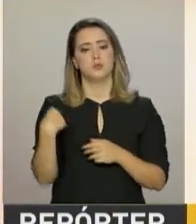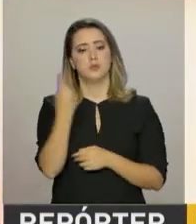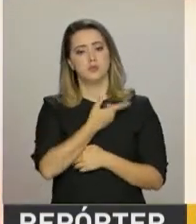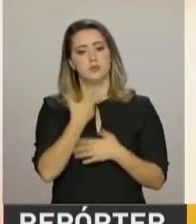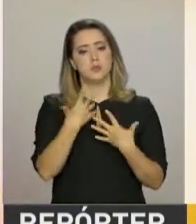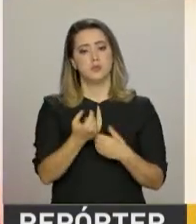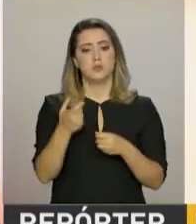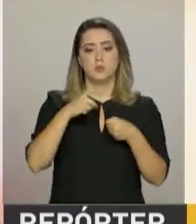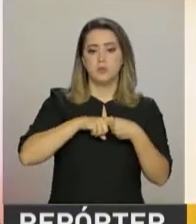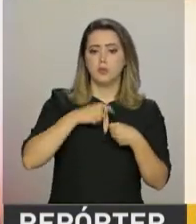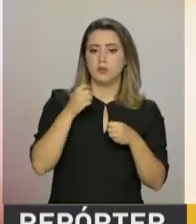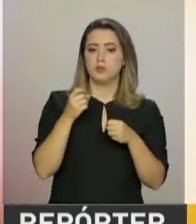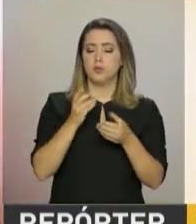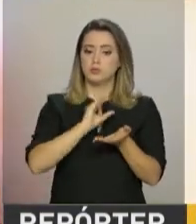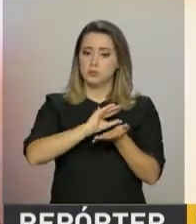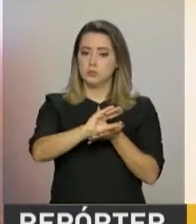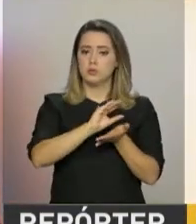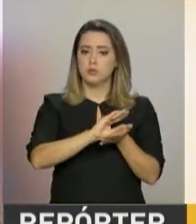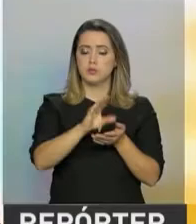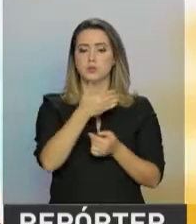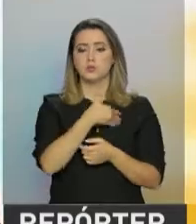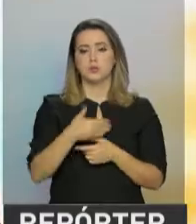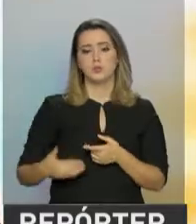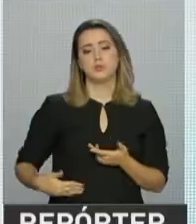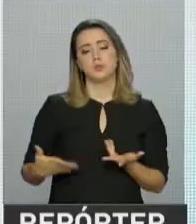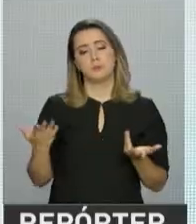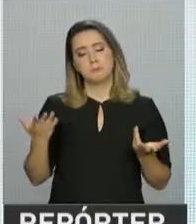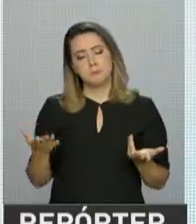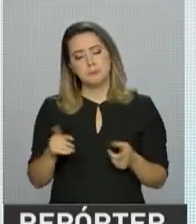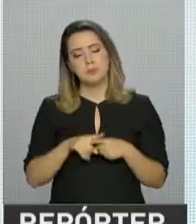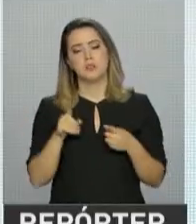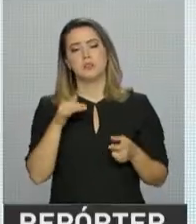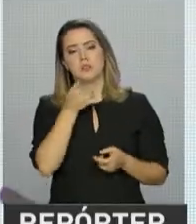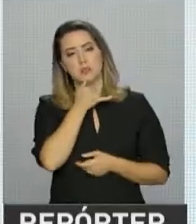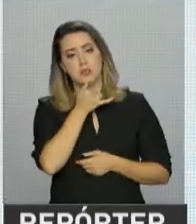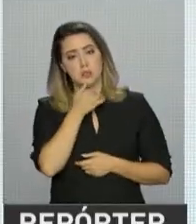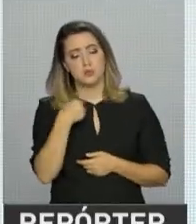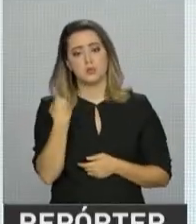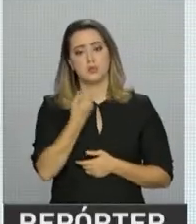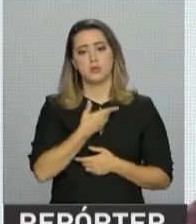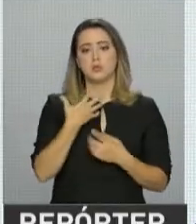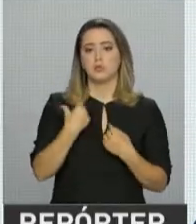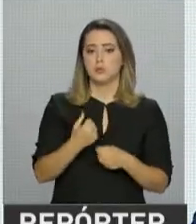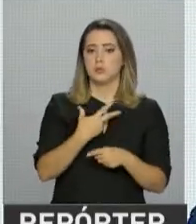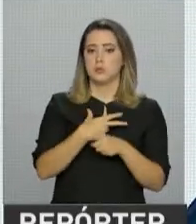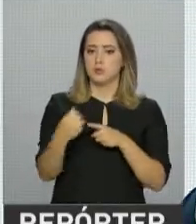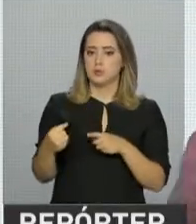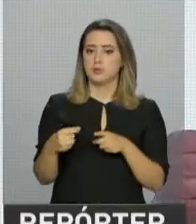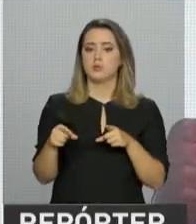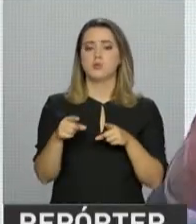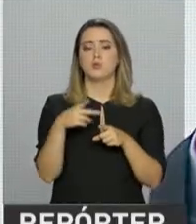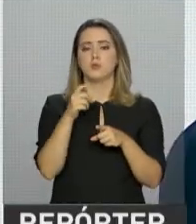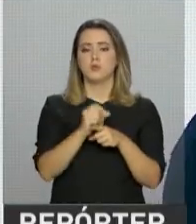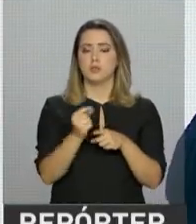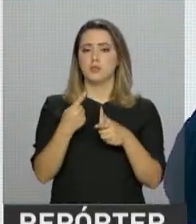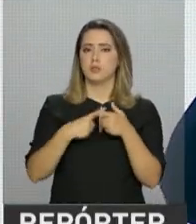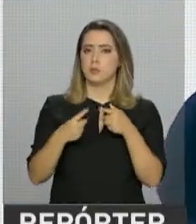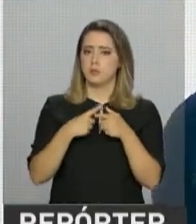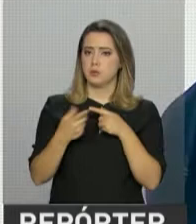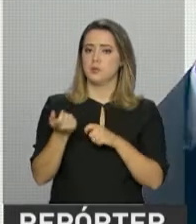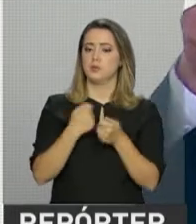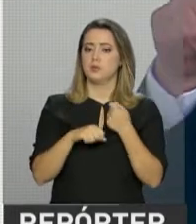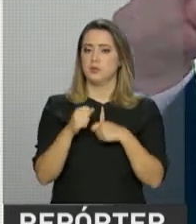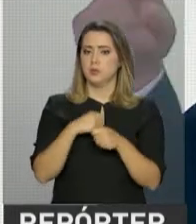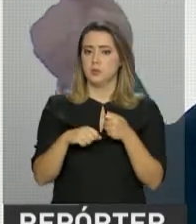públicos que lamentavelmente para que pudéssemos tirar o país do vermelho pudéssemos fazer